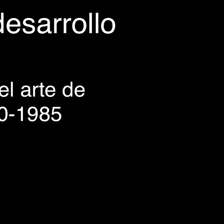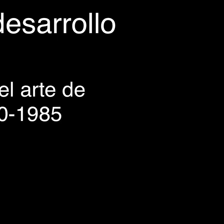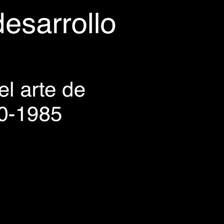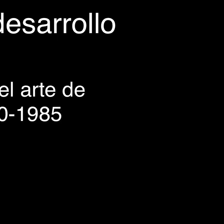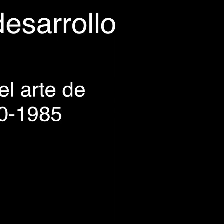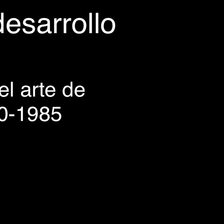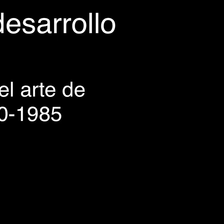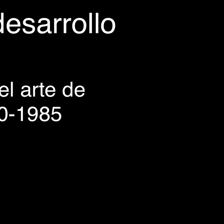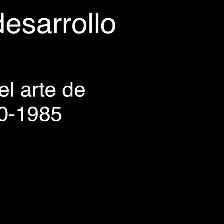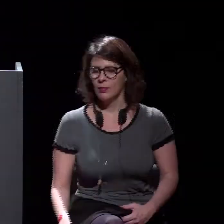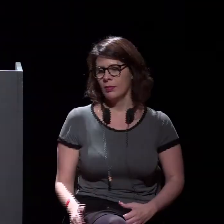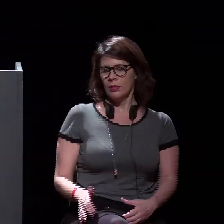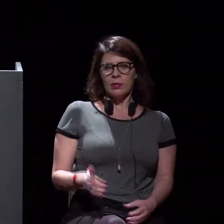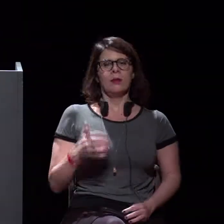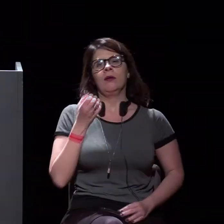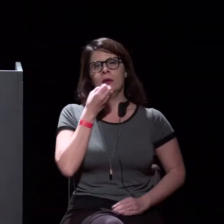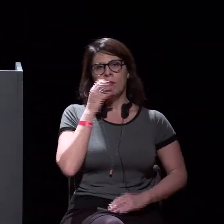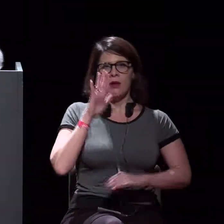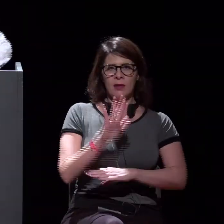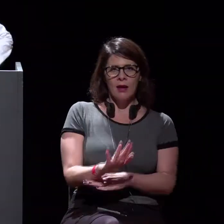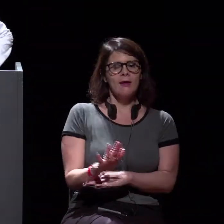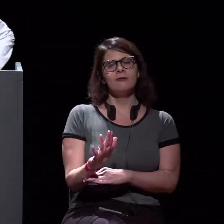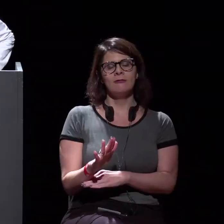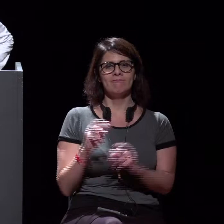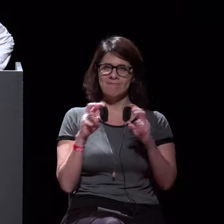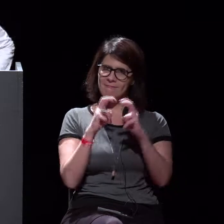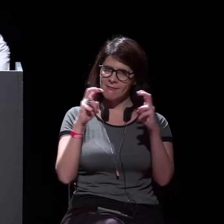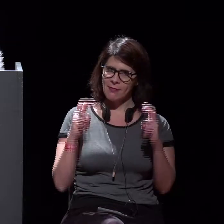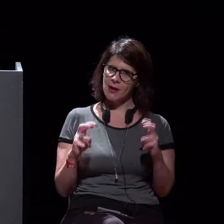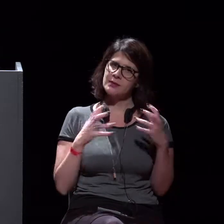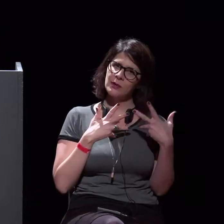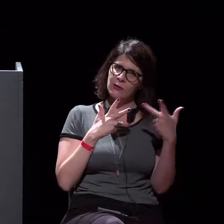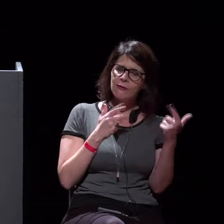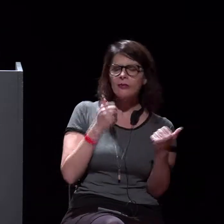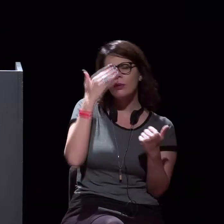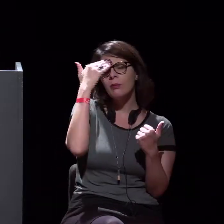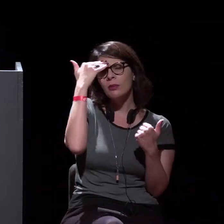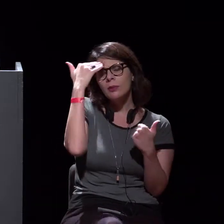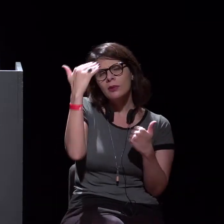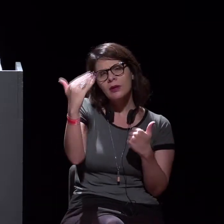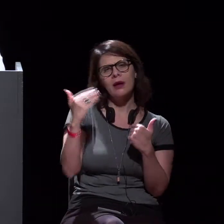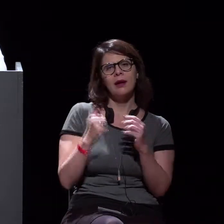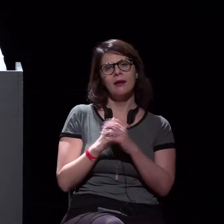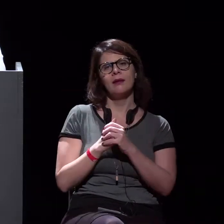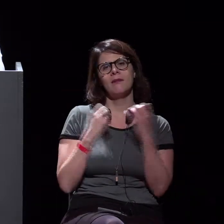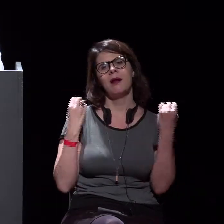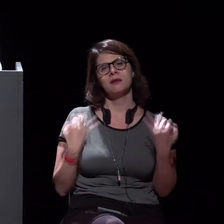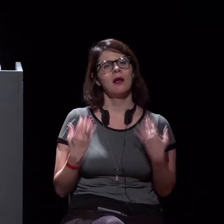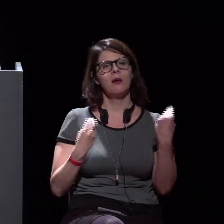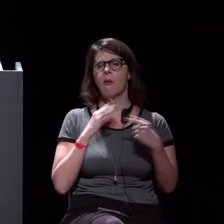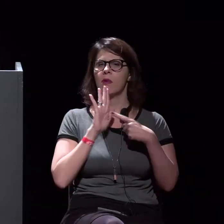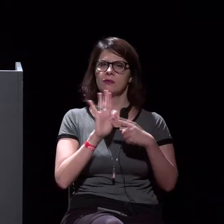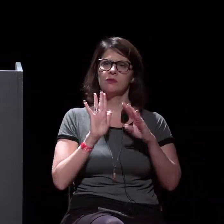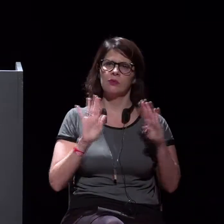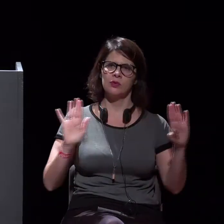Boa tarde. Muito obrigada ao MASP pelo convite para falar dessa exposição